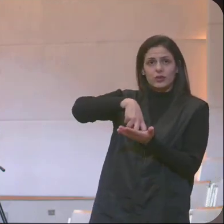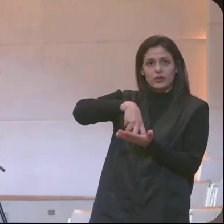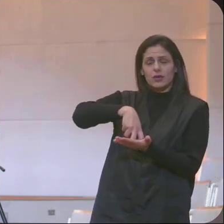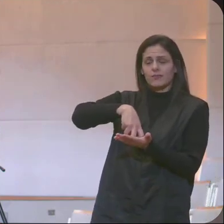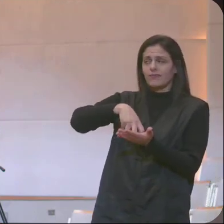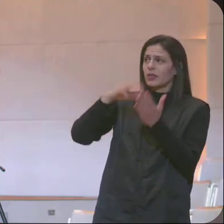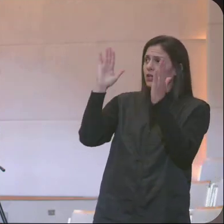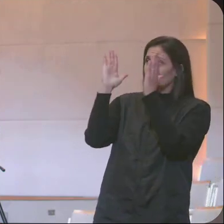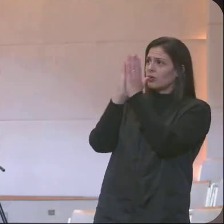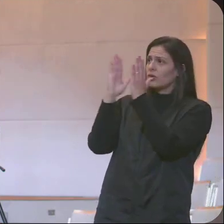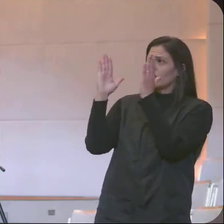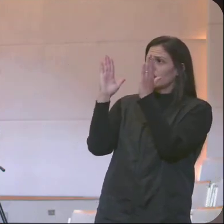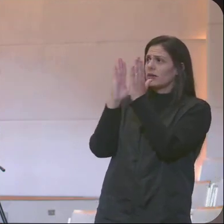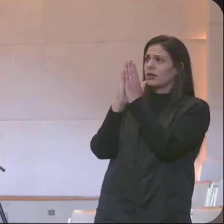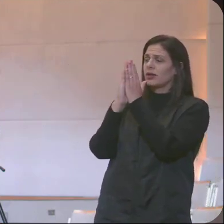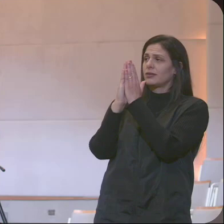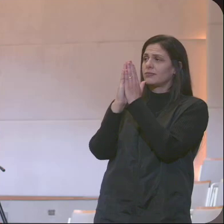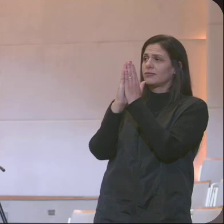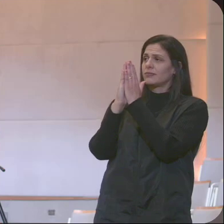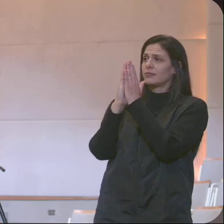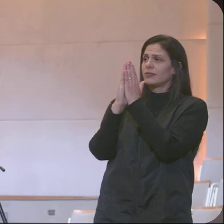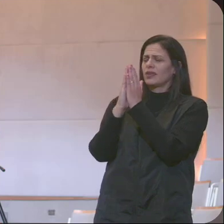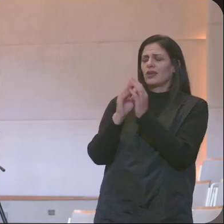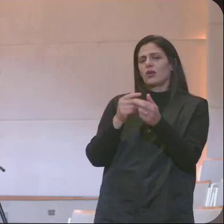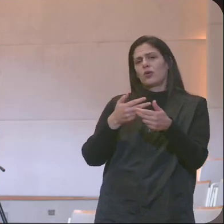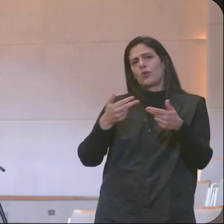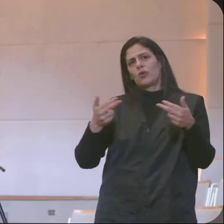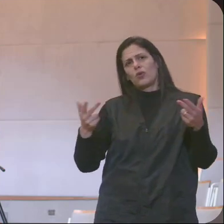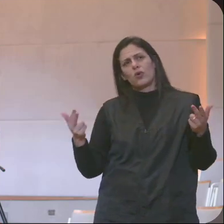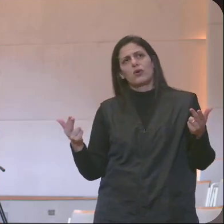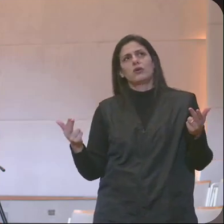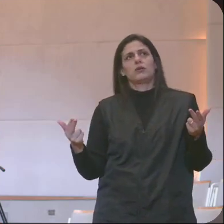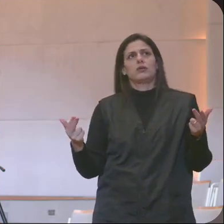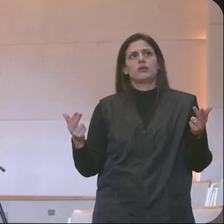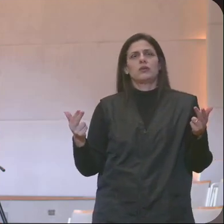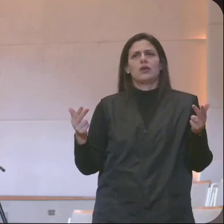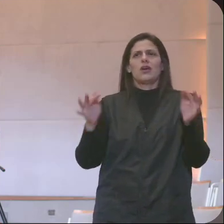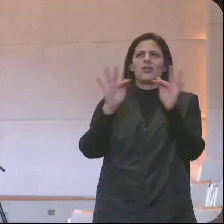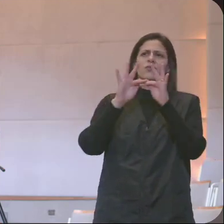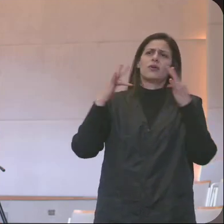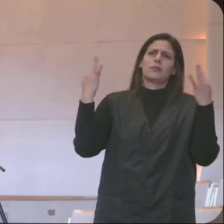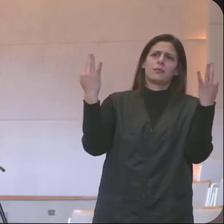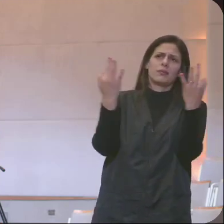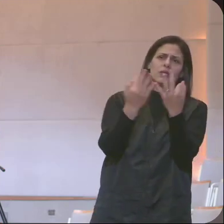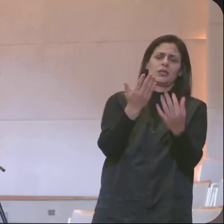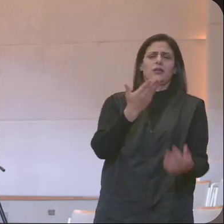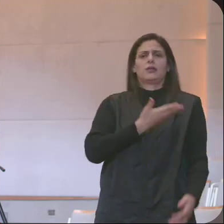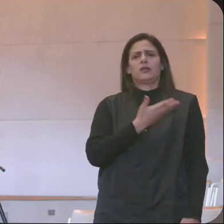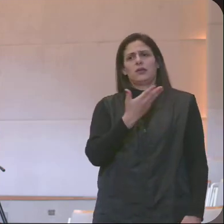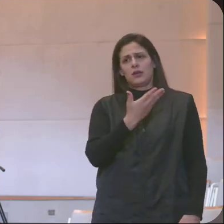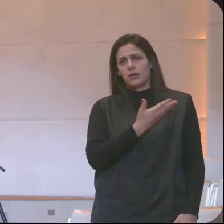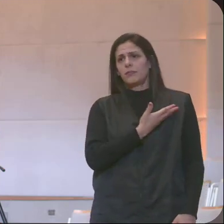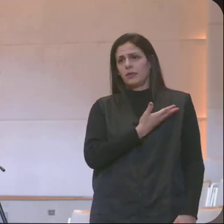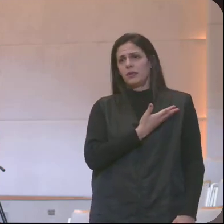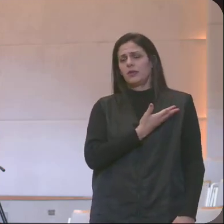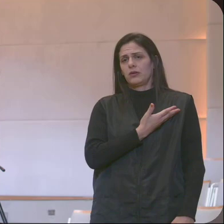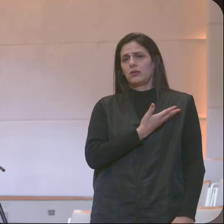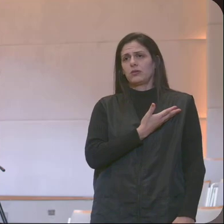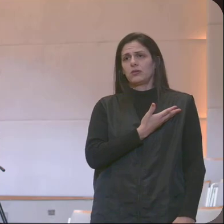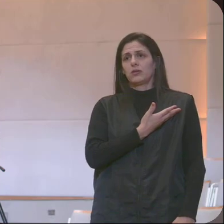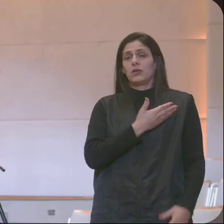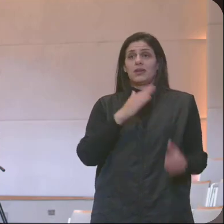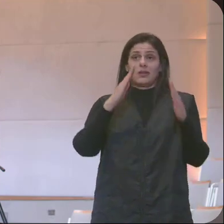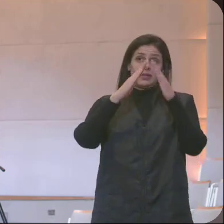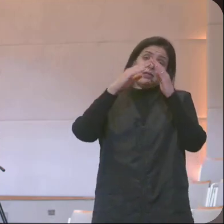pelas causas da nossa família, dos nossos amigos, pelas causas da nossa